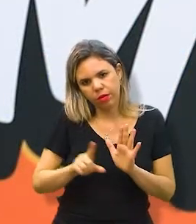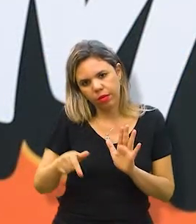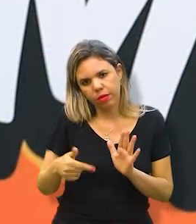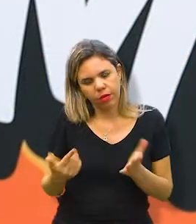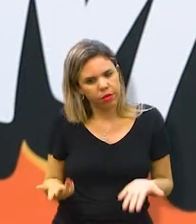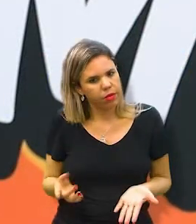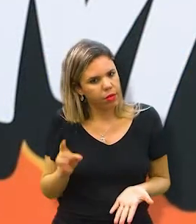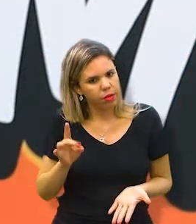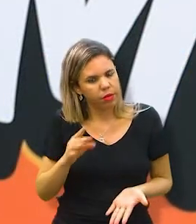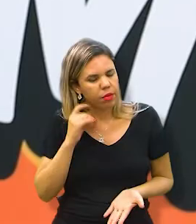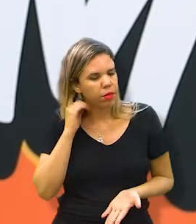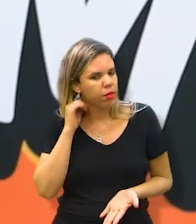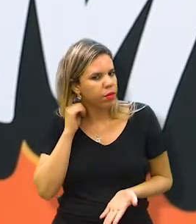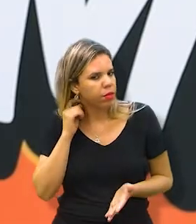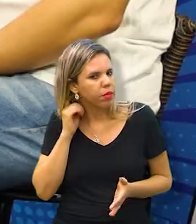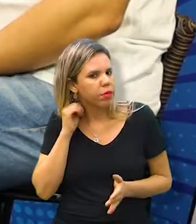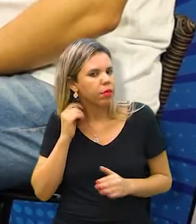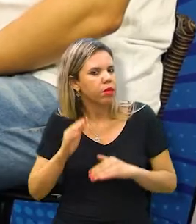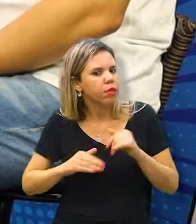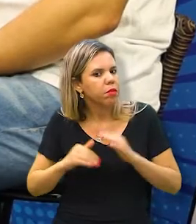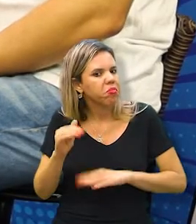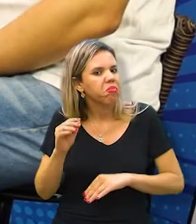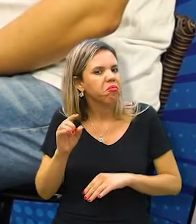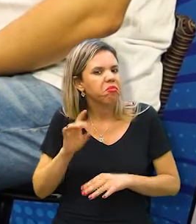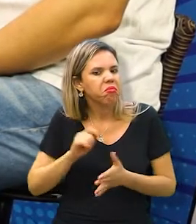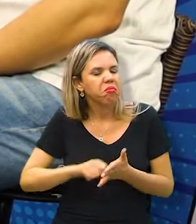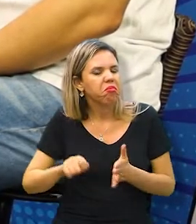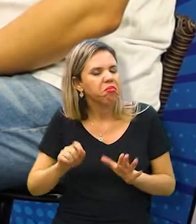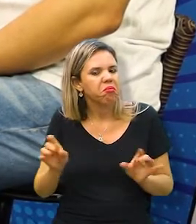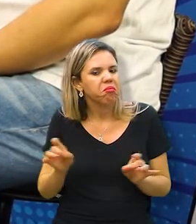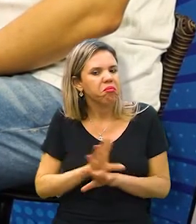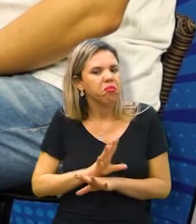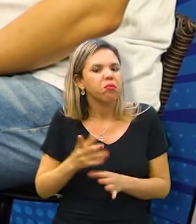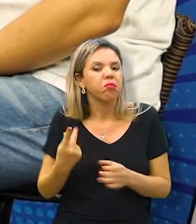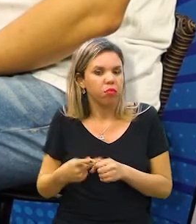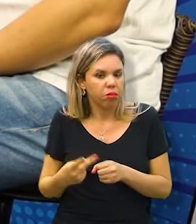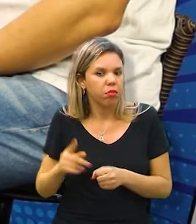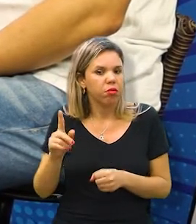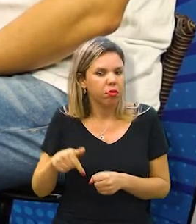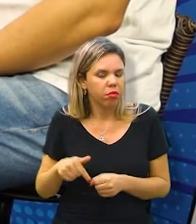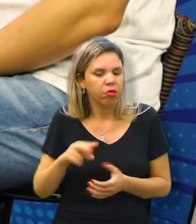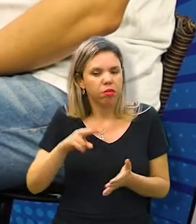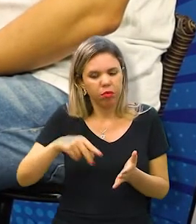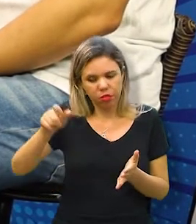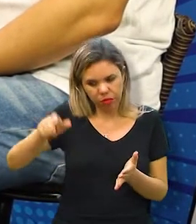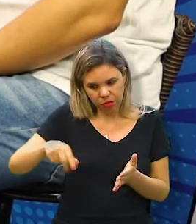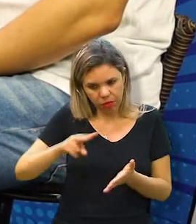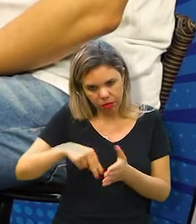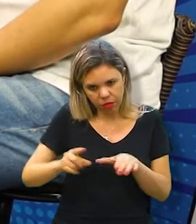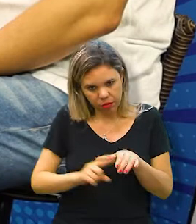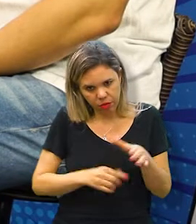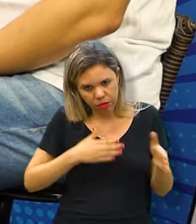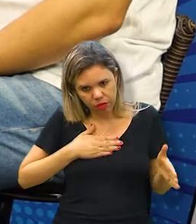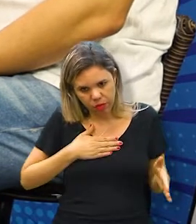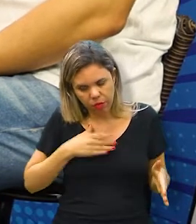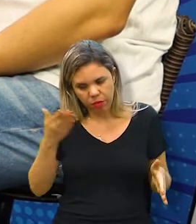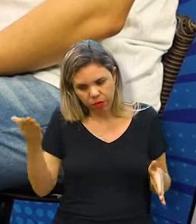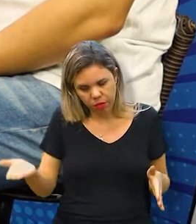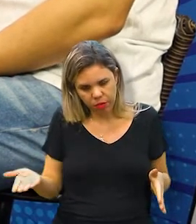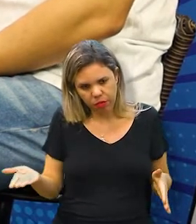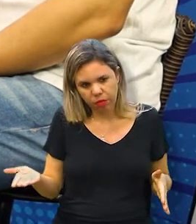é somente uma obra. Não, ele não é só uma obra, ele também é um produto. E o leitor é o meu cliente, então eu tenho